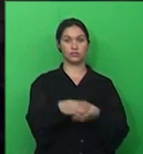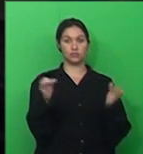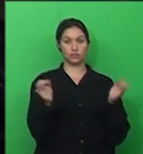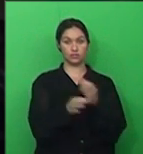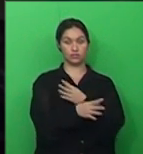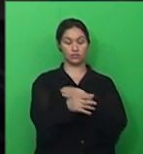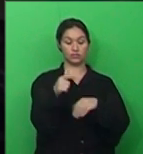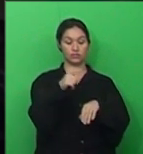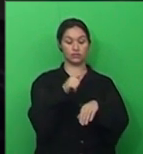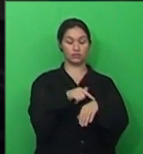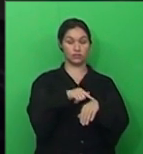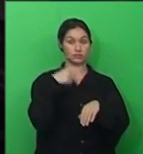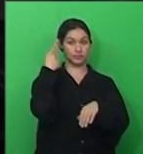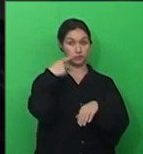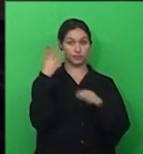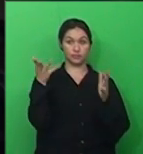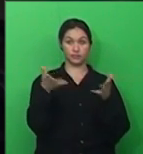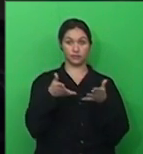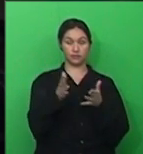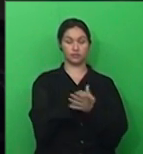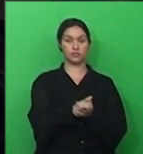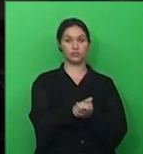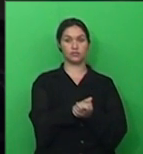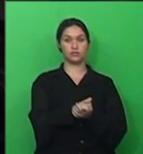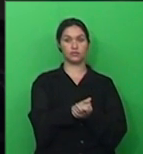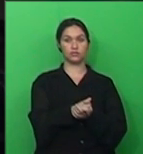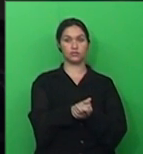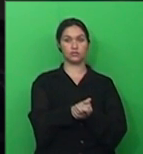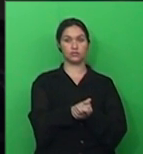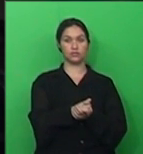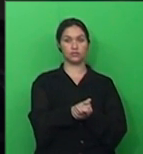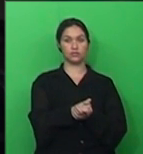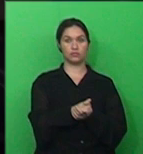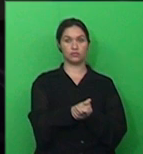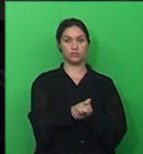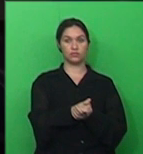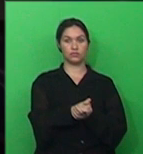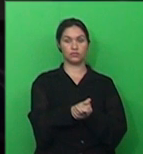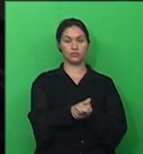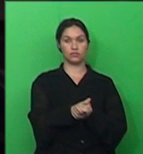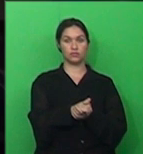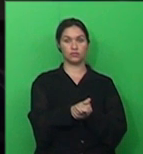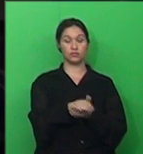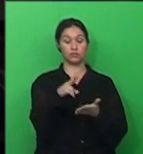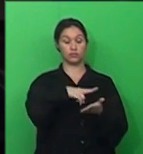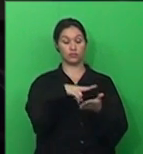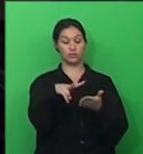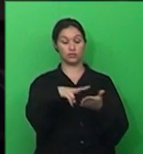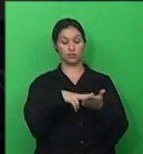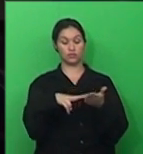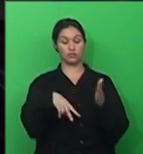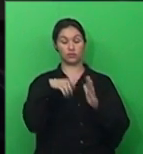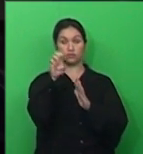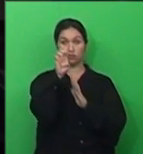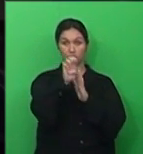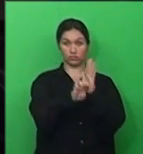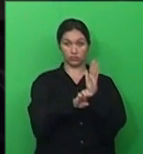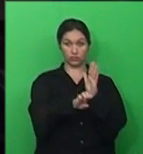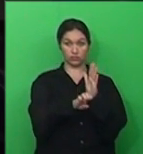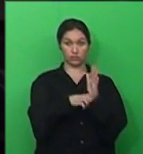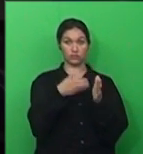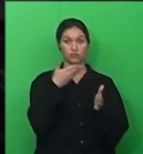Terminado o horário político, passamos agora para o grande expediente. Solicito ao senhor secretário para que faça a leitura das